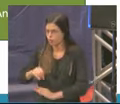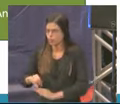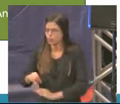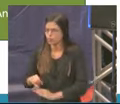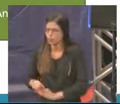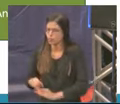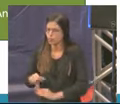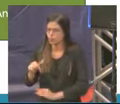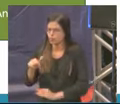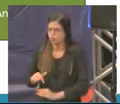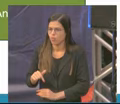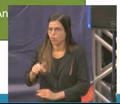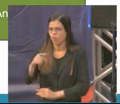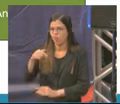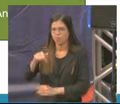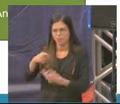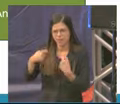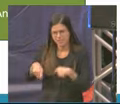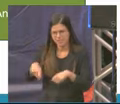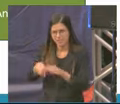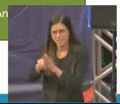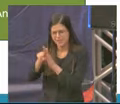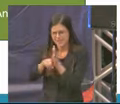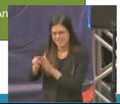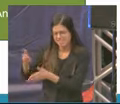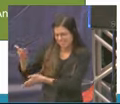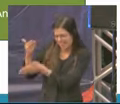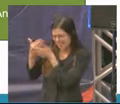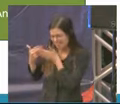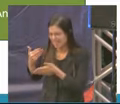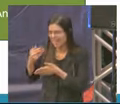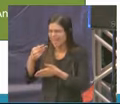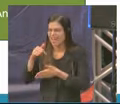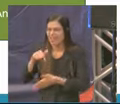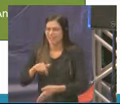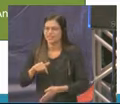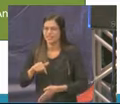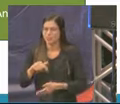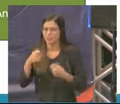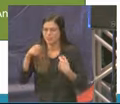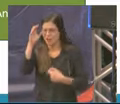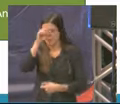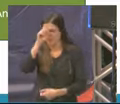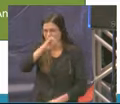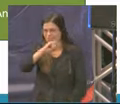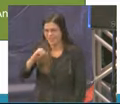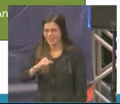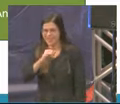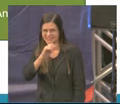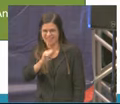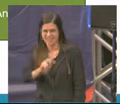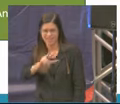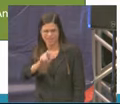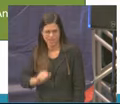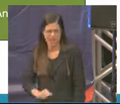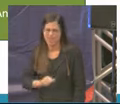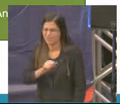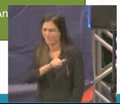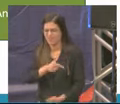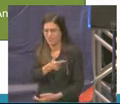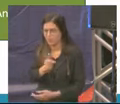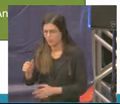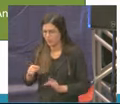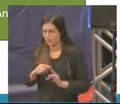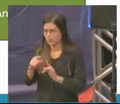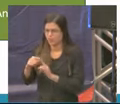velharia, Pascal, Basic, Fortran. E até recentemente você tinha que aprender Java, Python, R, Arduino. Isso não é